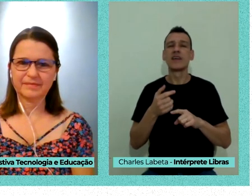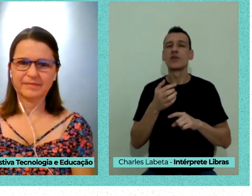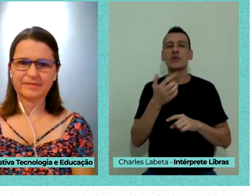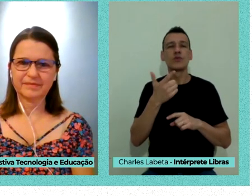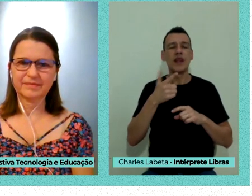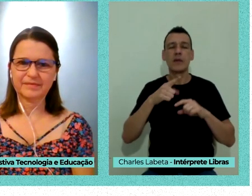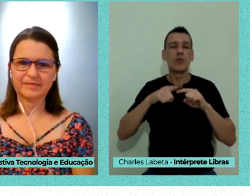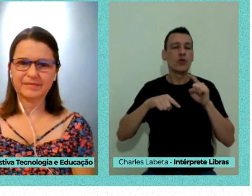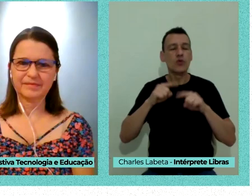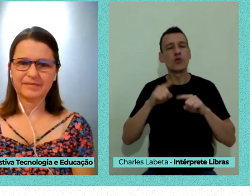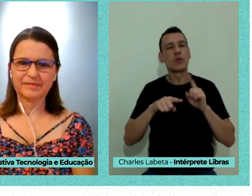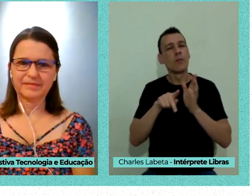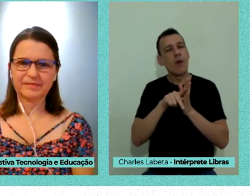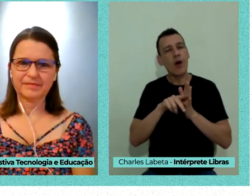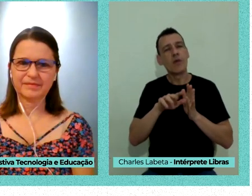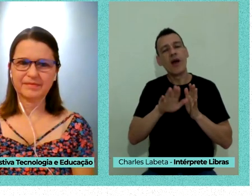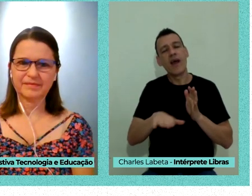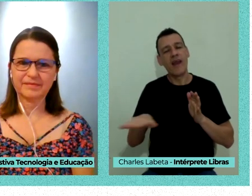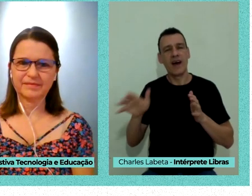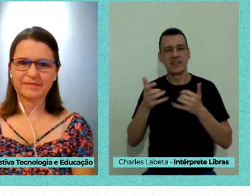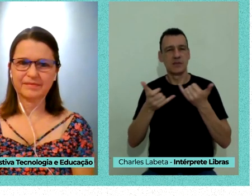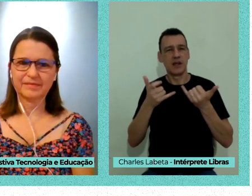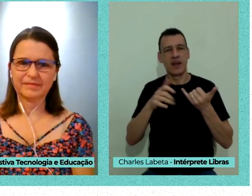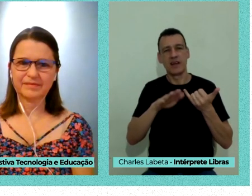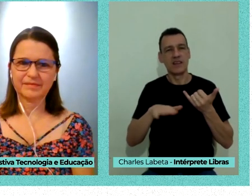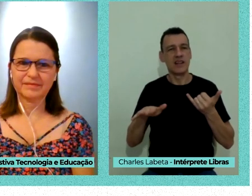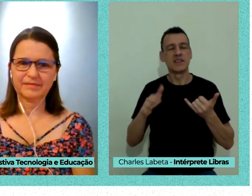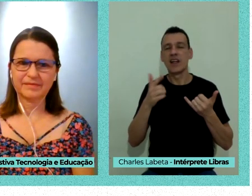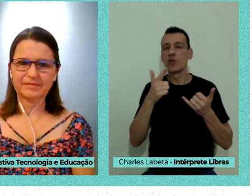que tragam essa representatividade à tona?